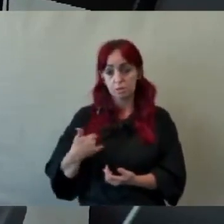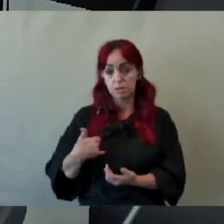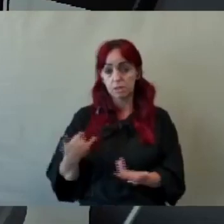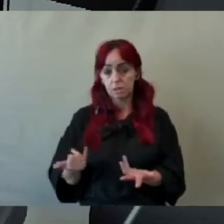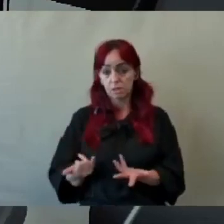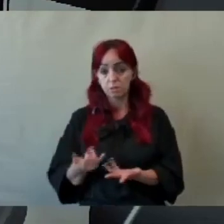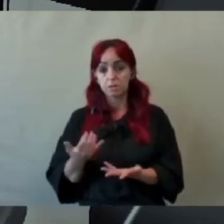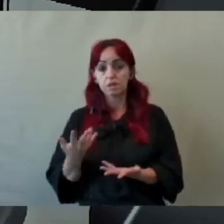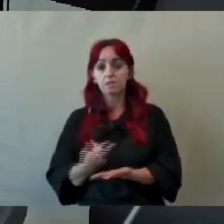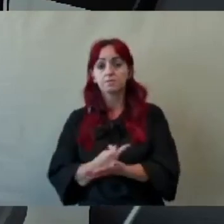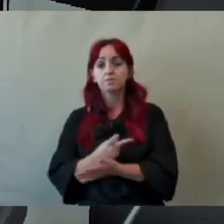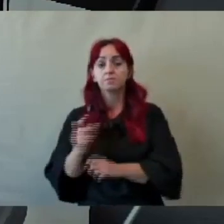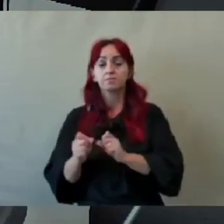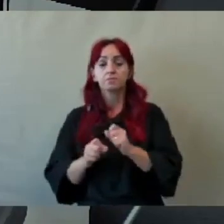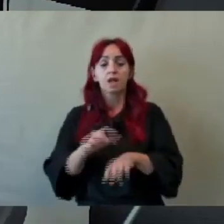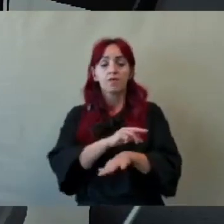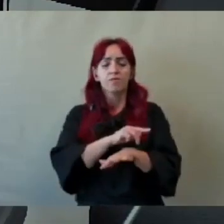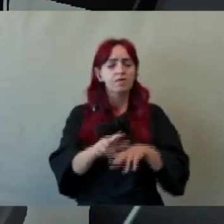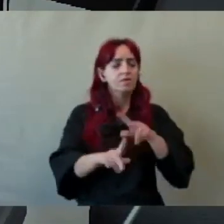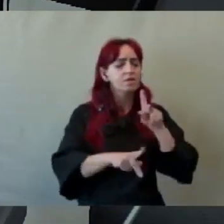aí, várias vezes as pessoas